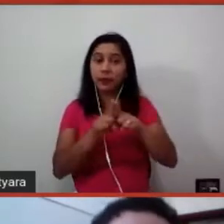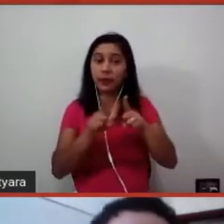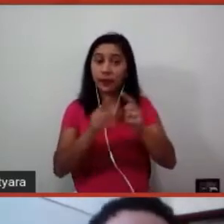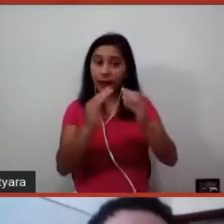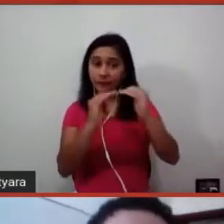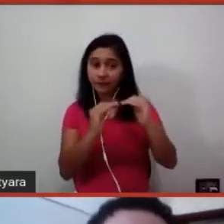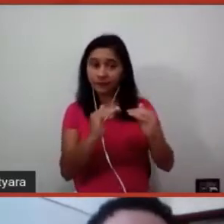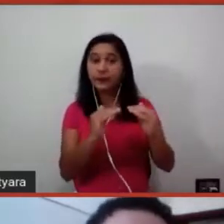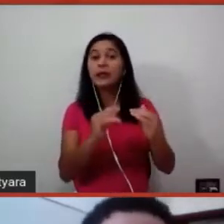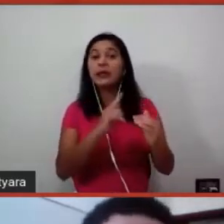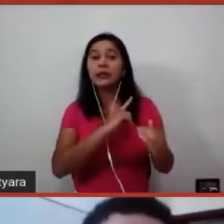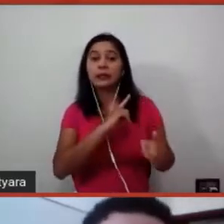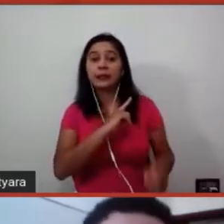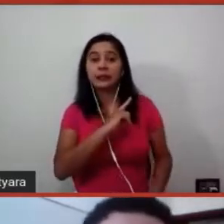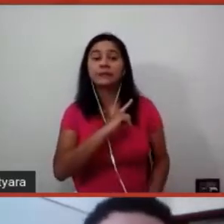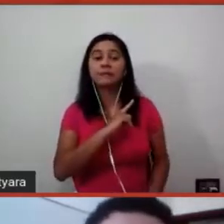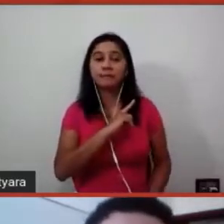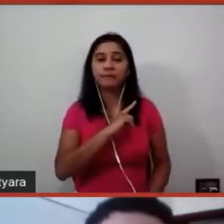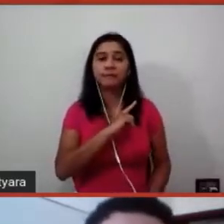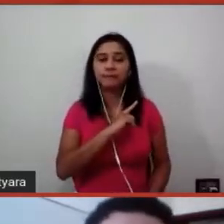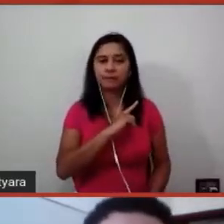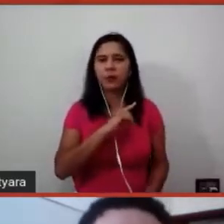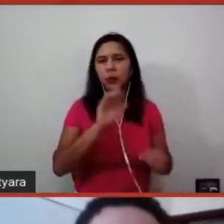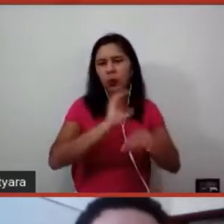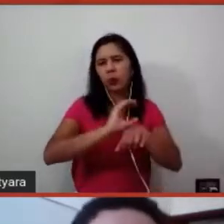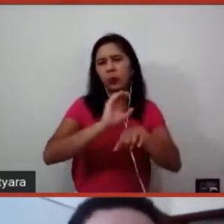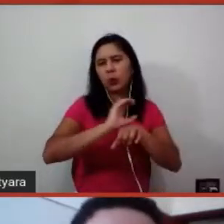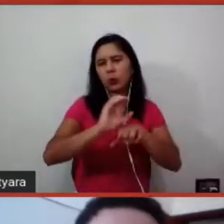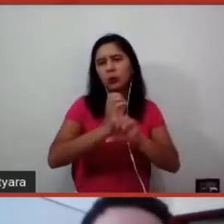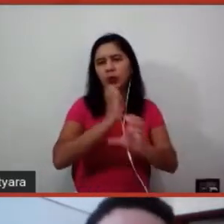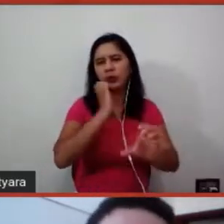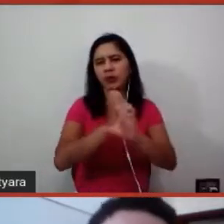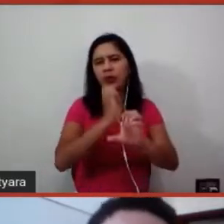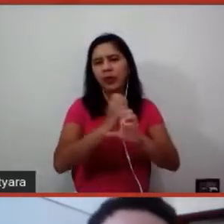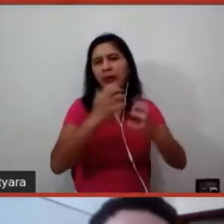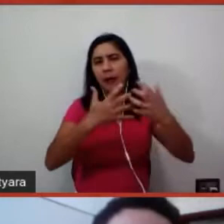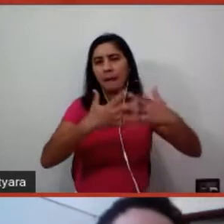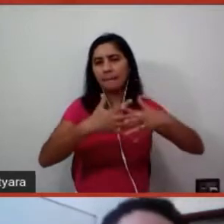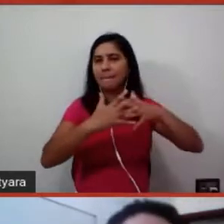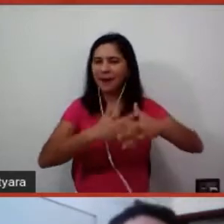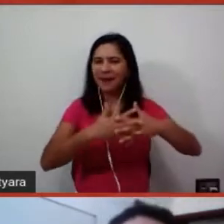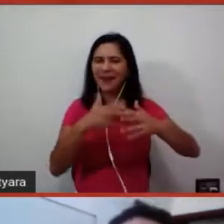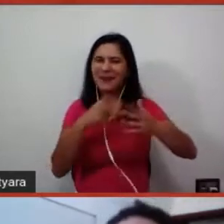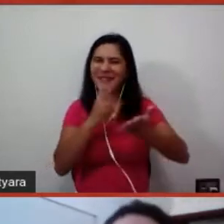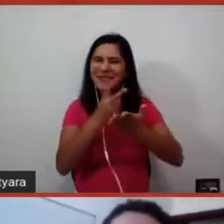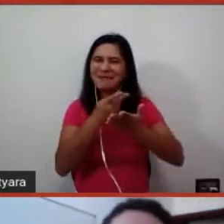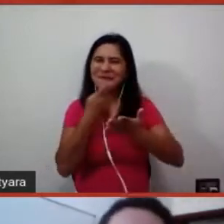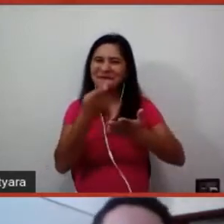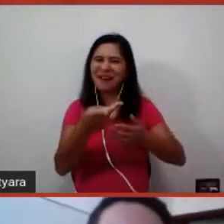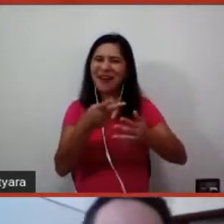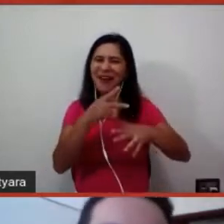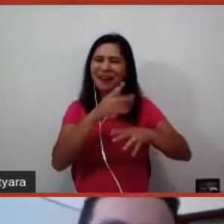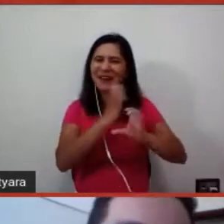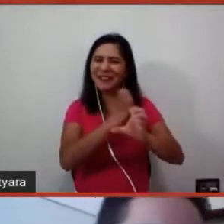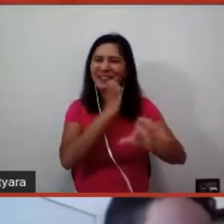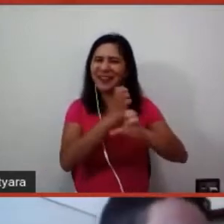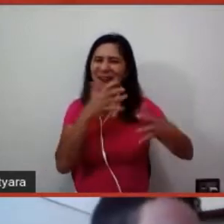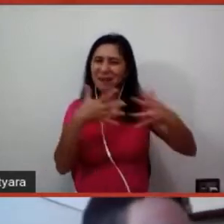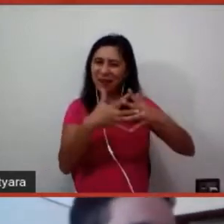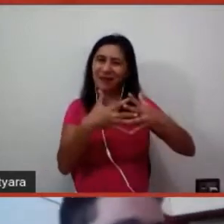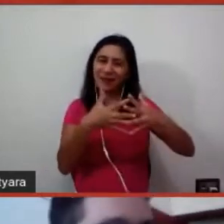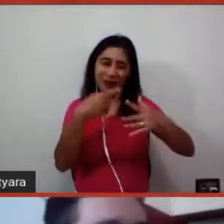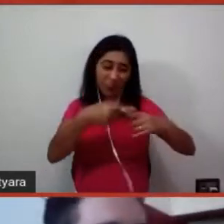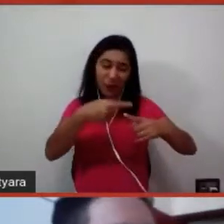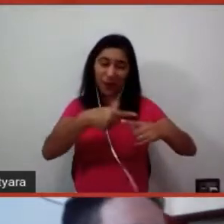abaixo, também do curso de engenharia mecânica, acabo sempre puxando para engenharia mecânica, porque é a minha área de